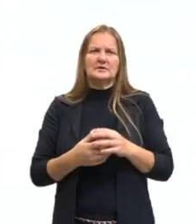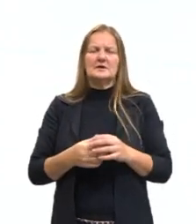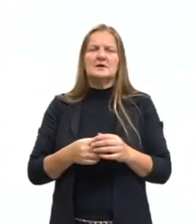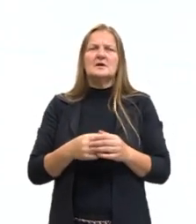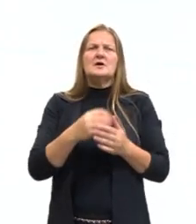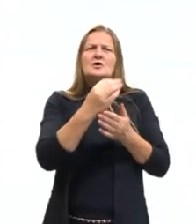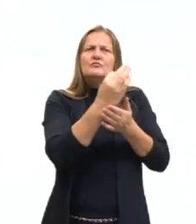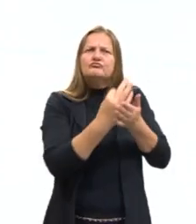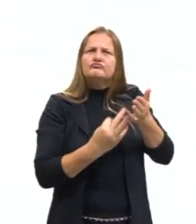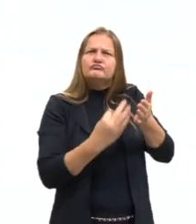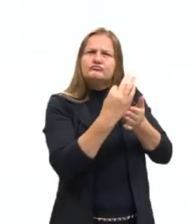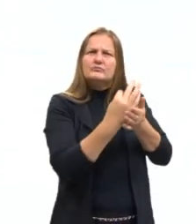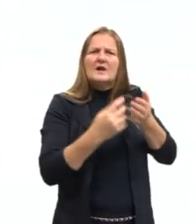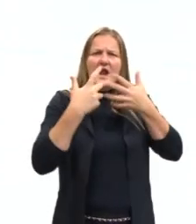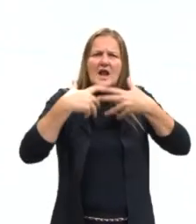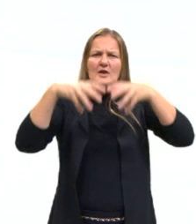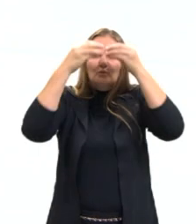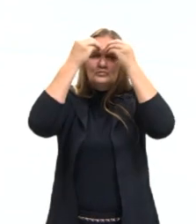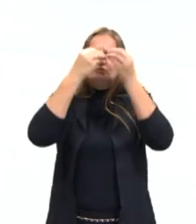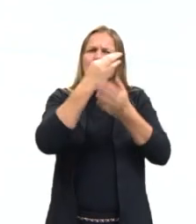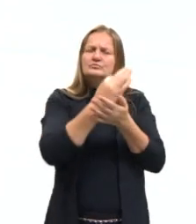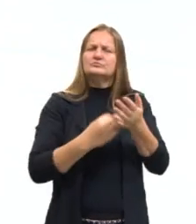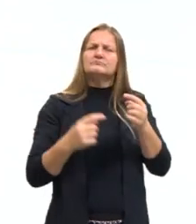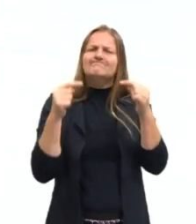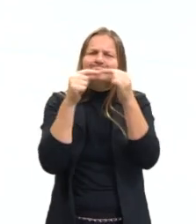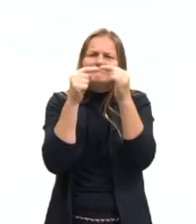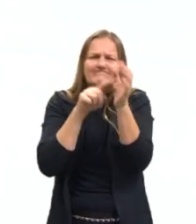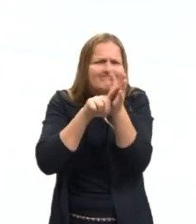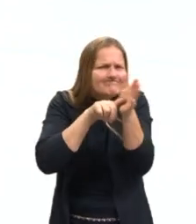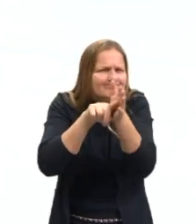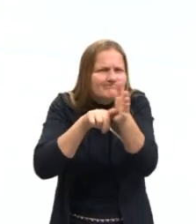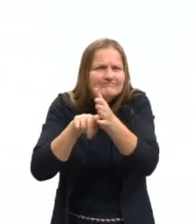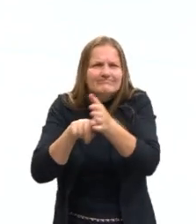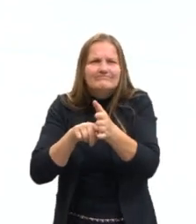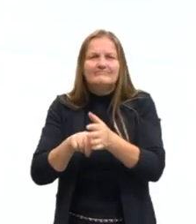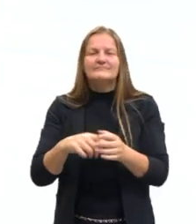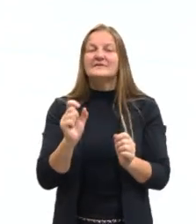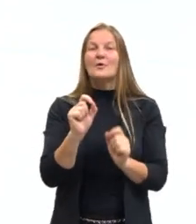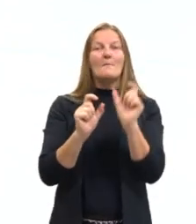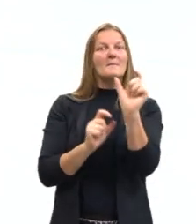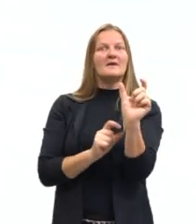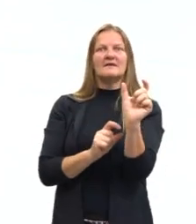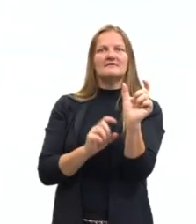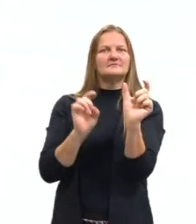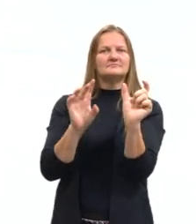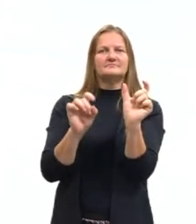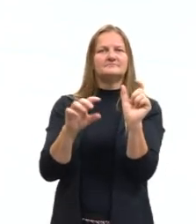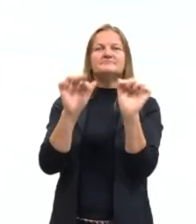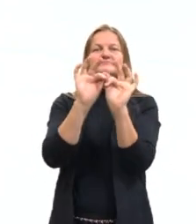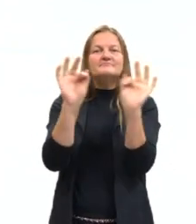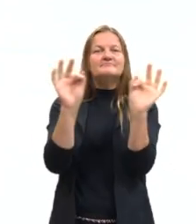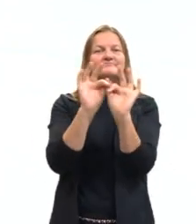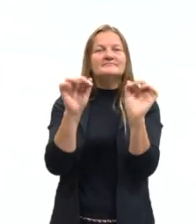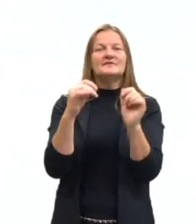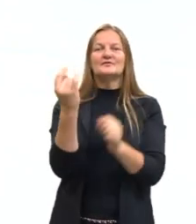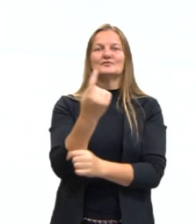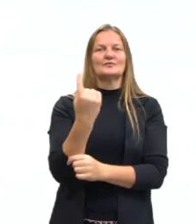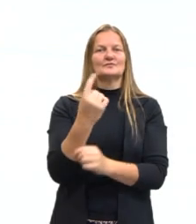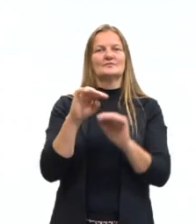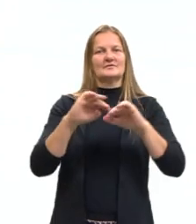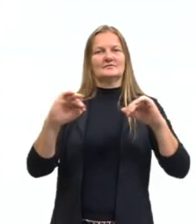textual toma como objeto de investigação não a palavra ou a frase